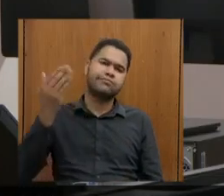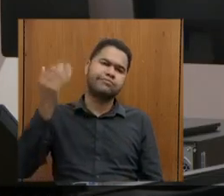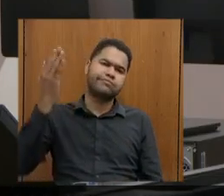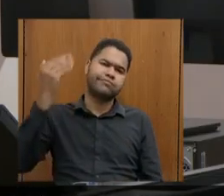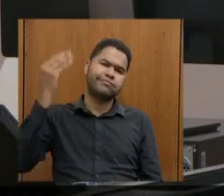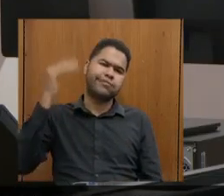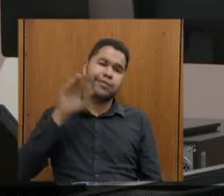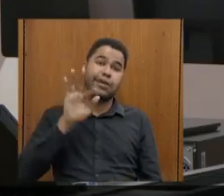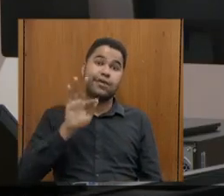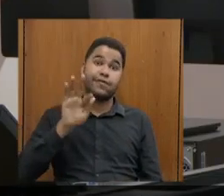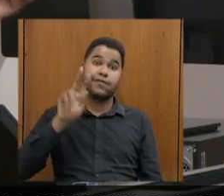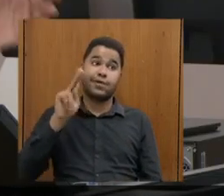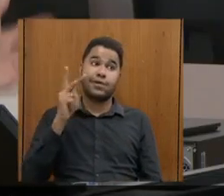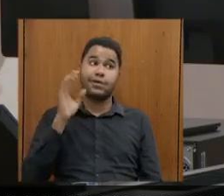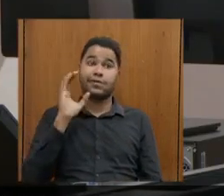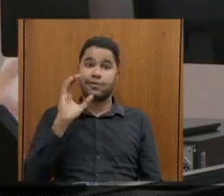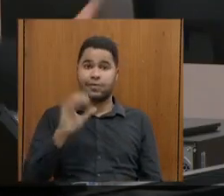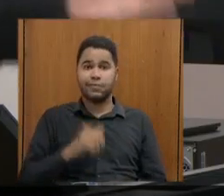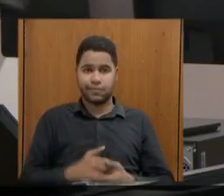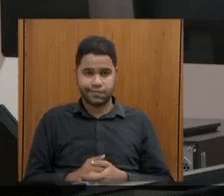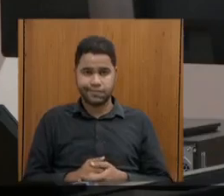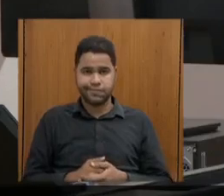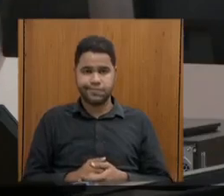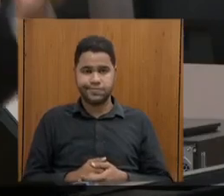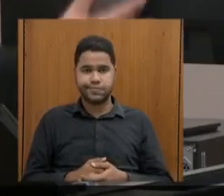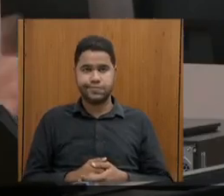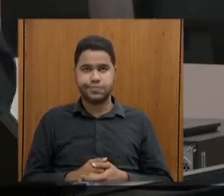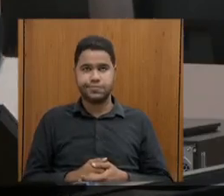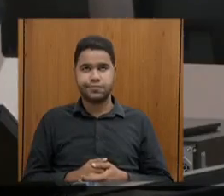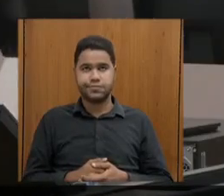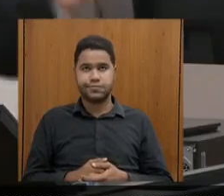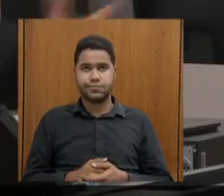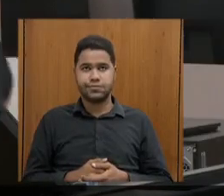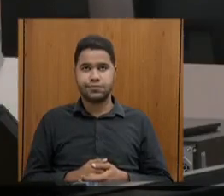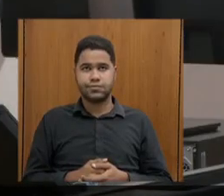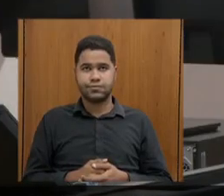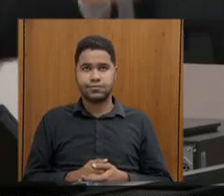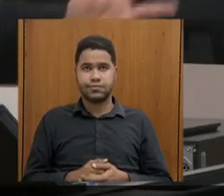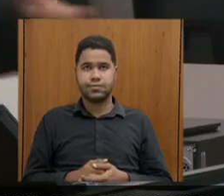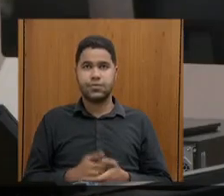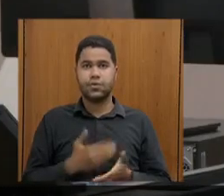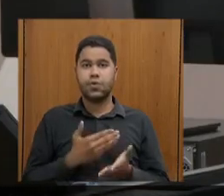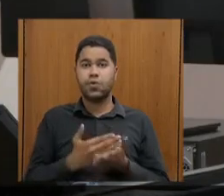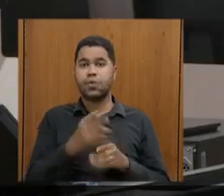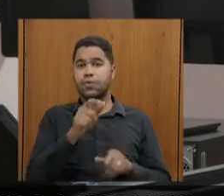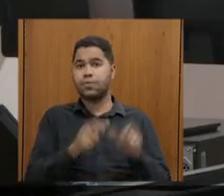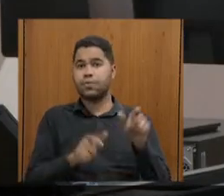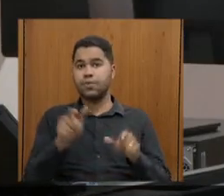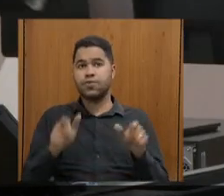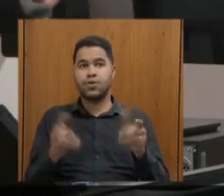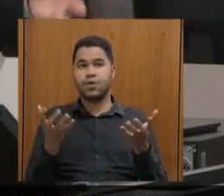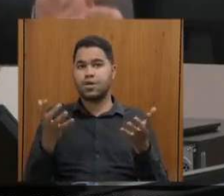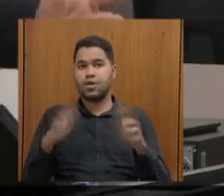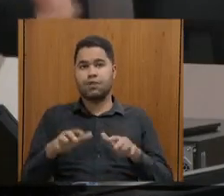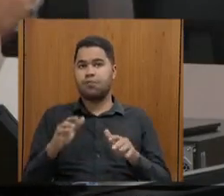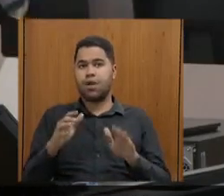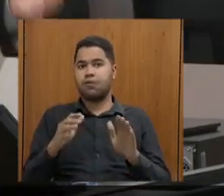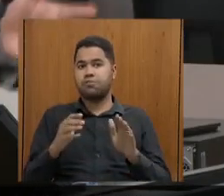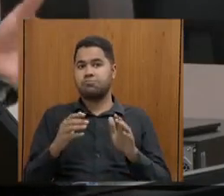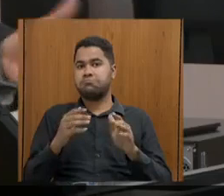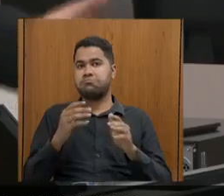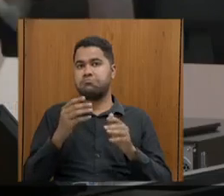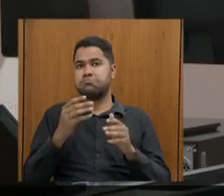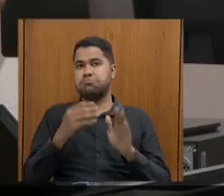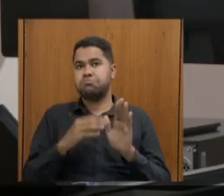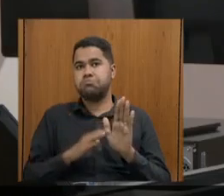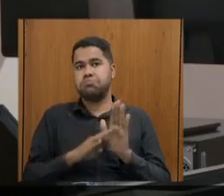o tempo do Fernando Henrique na Aí entrou entrou um jeito aí que não quis subir aí né